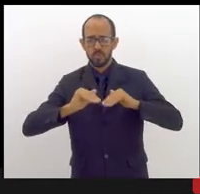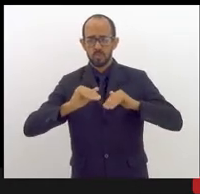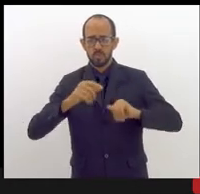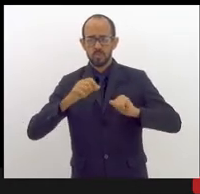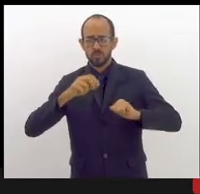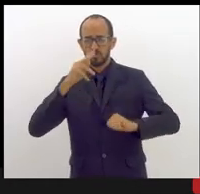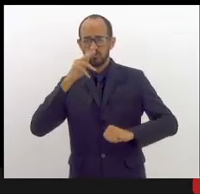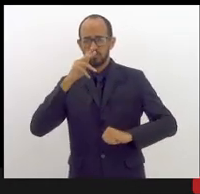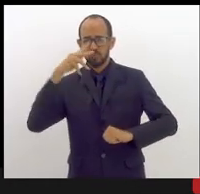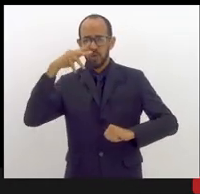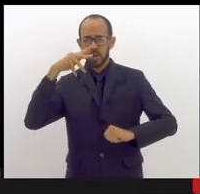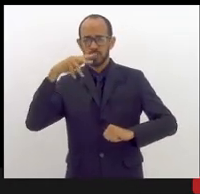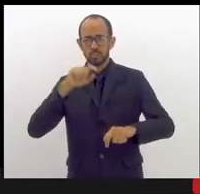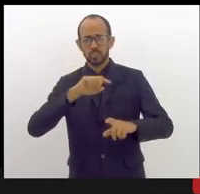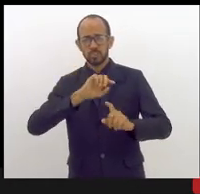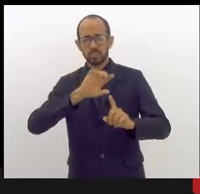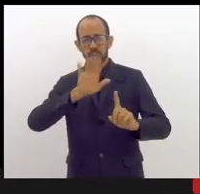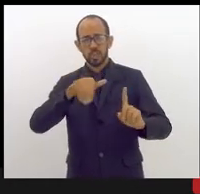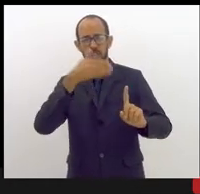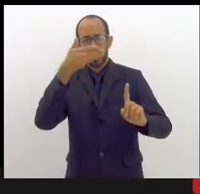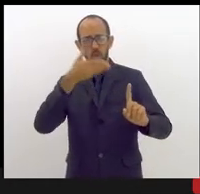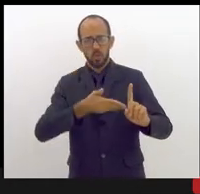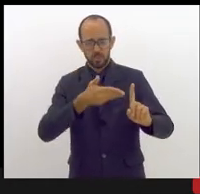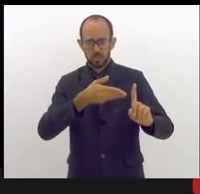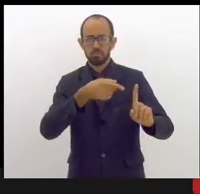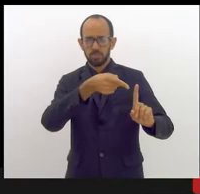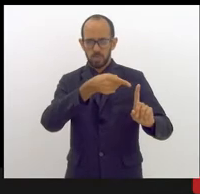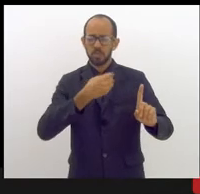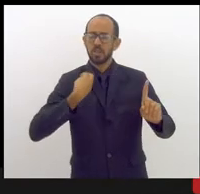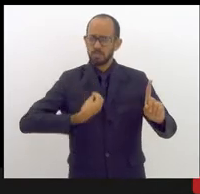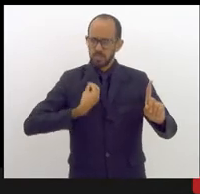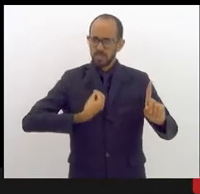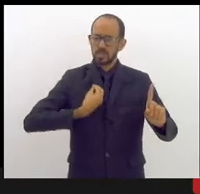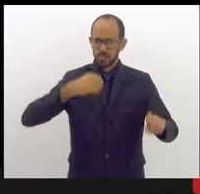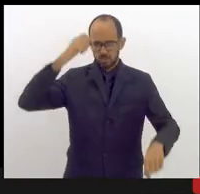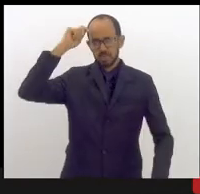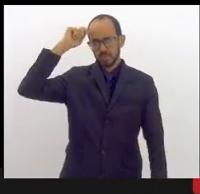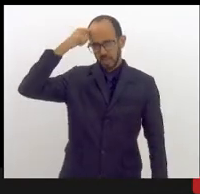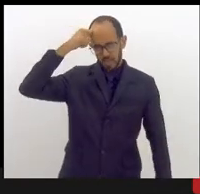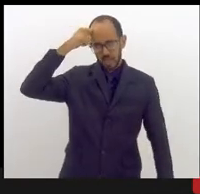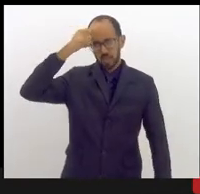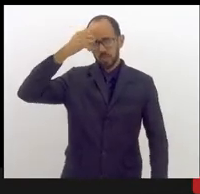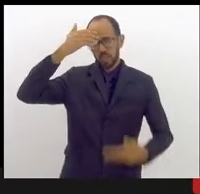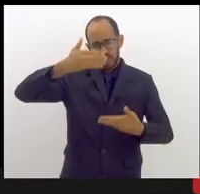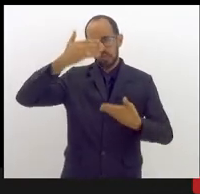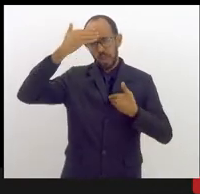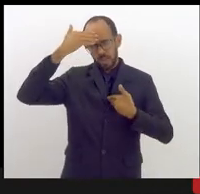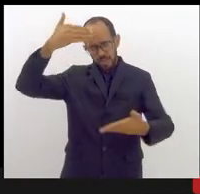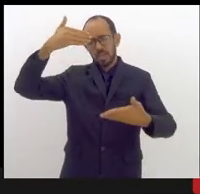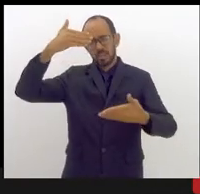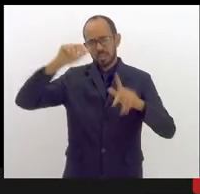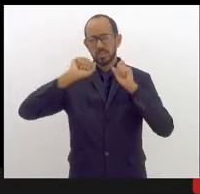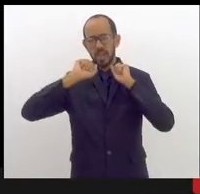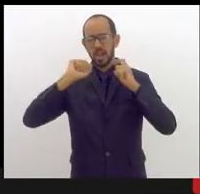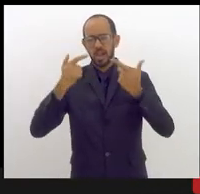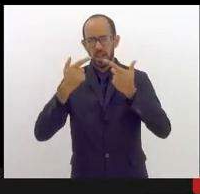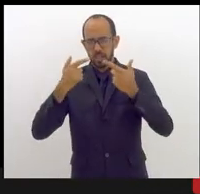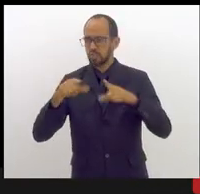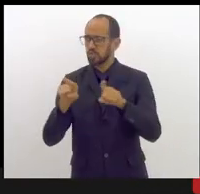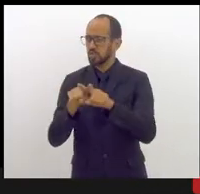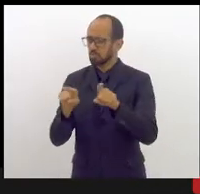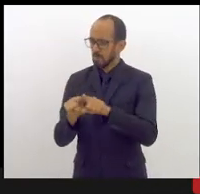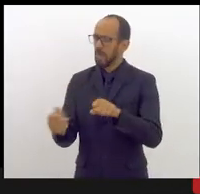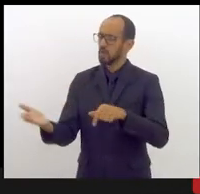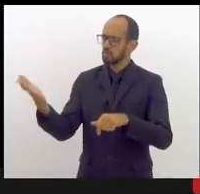de dentro da presença Negra e eu quero agradecer imensamente a essa casa agradecer a violência